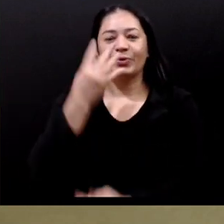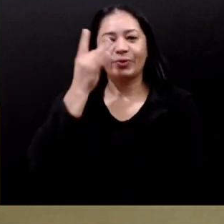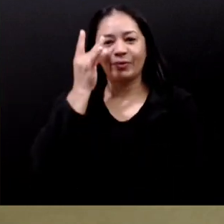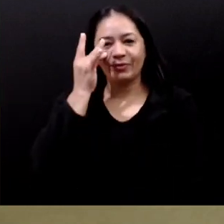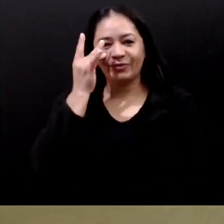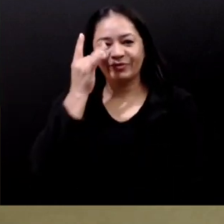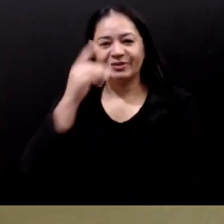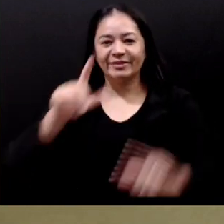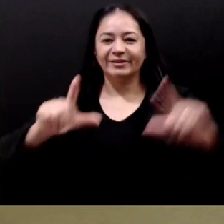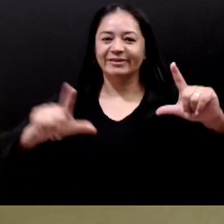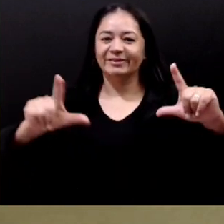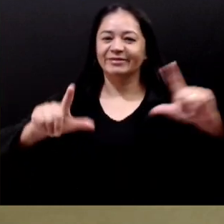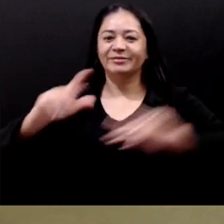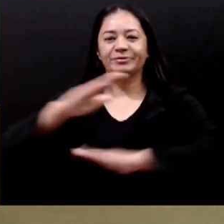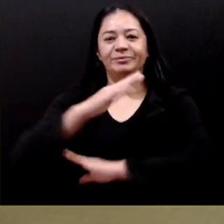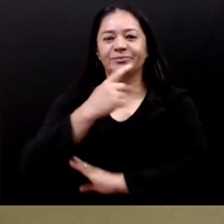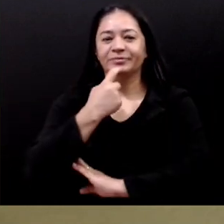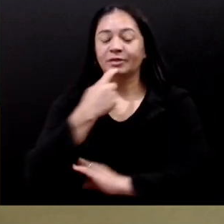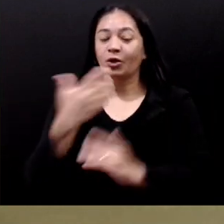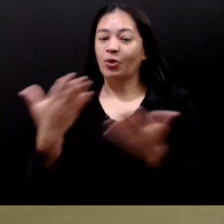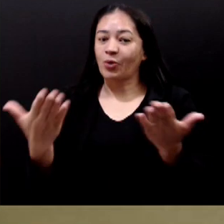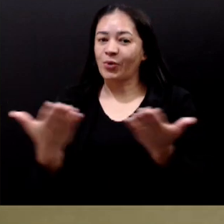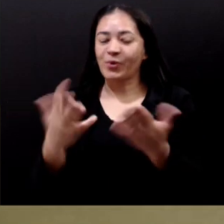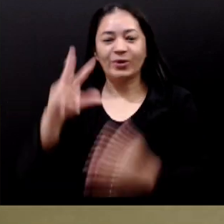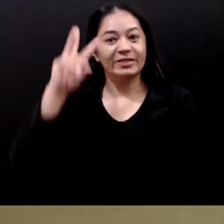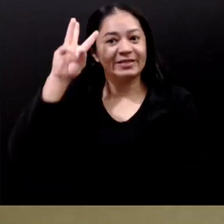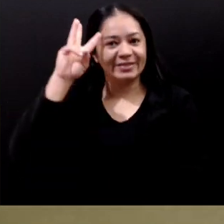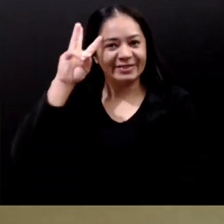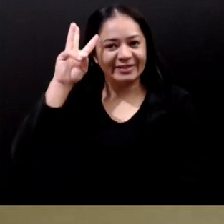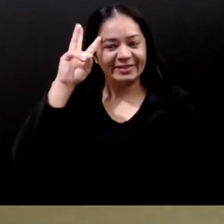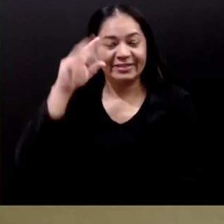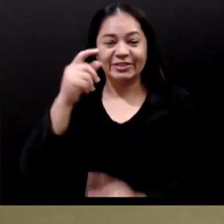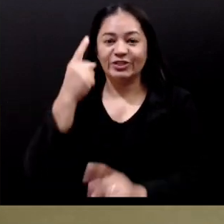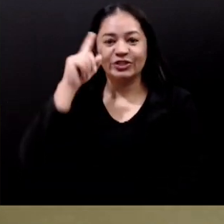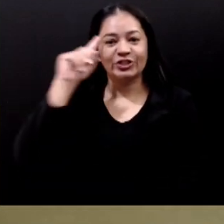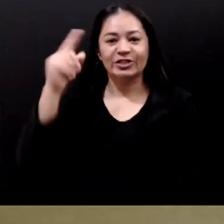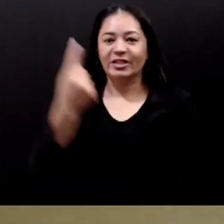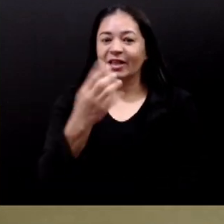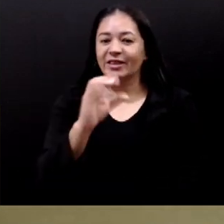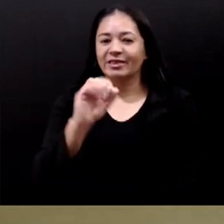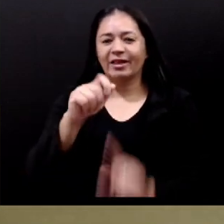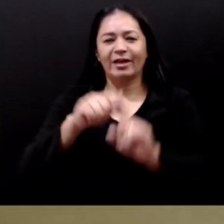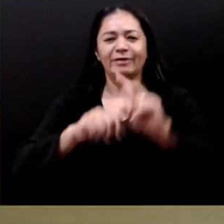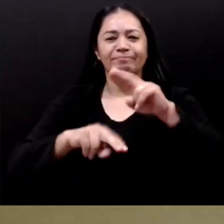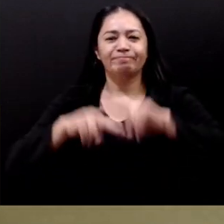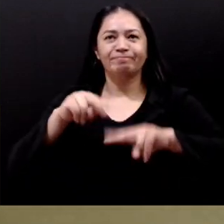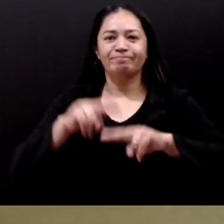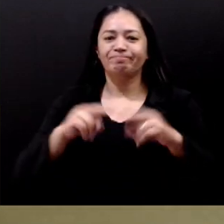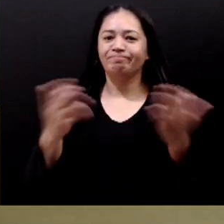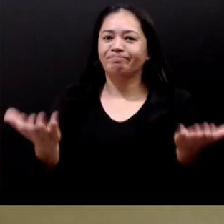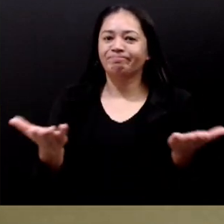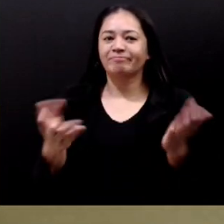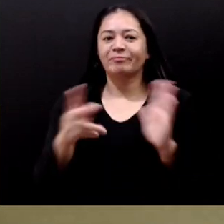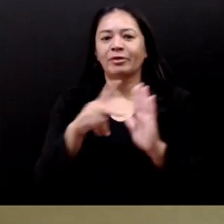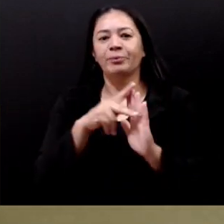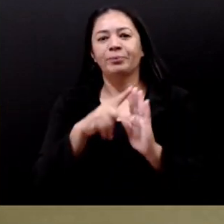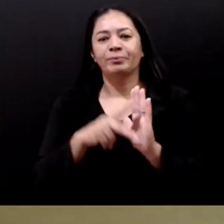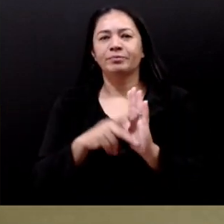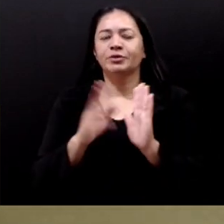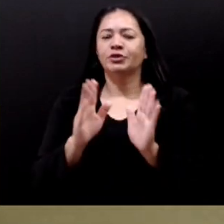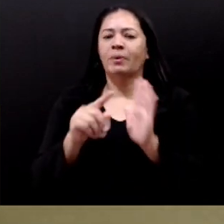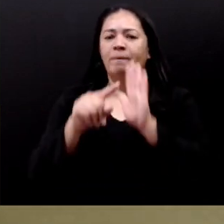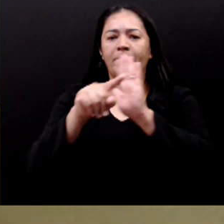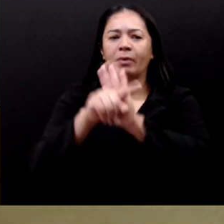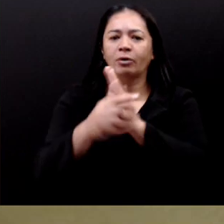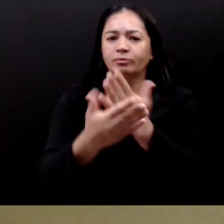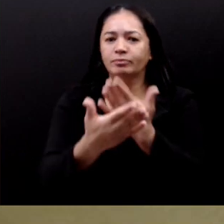Campinas. Hoje é terça-feira, dia 10 de junho, né? O programa a gente já começa perguntando para você aí de casa.